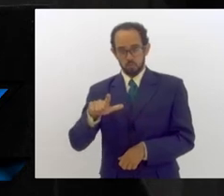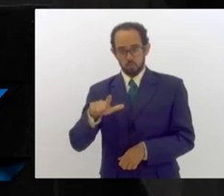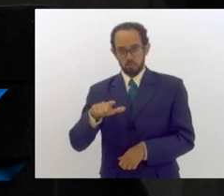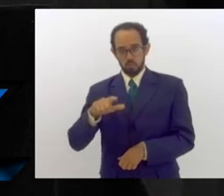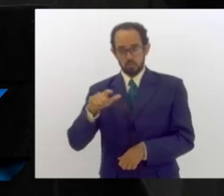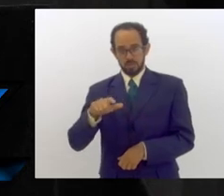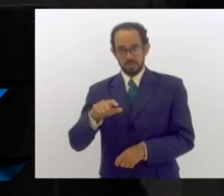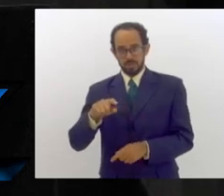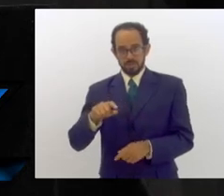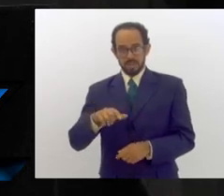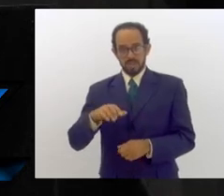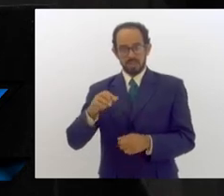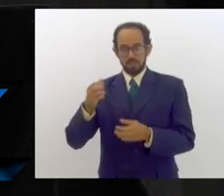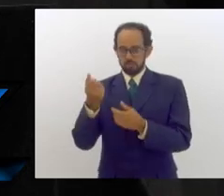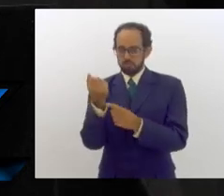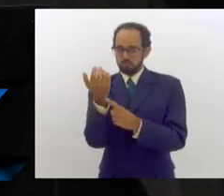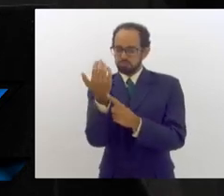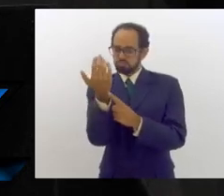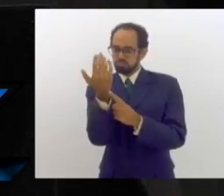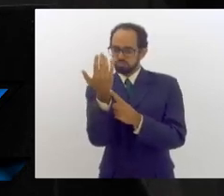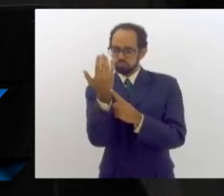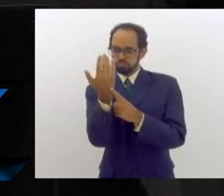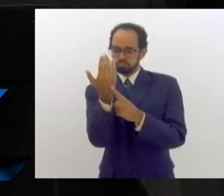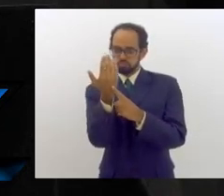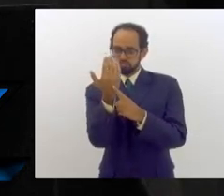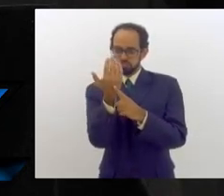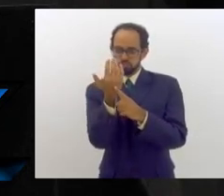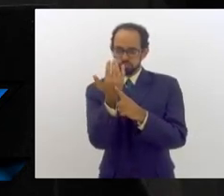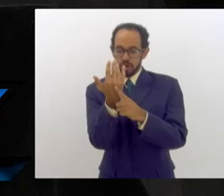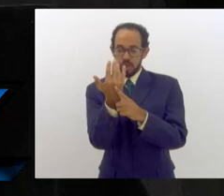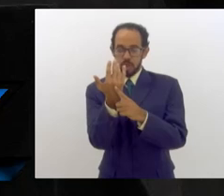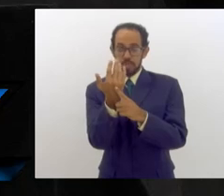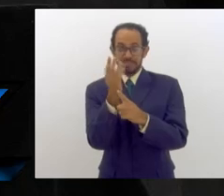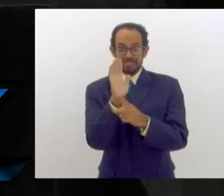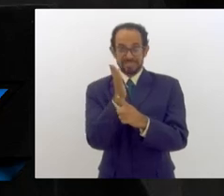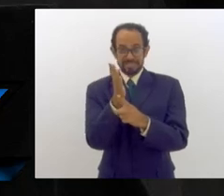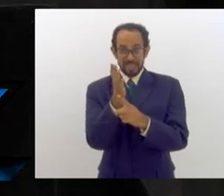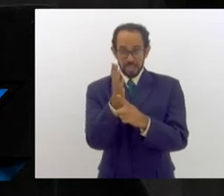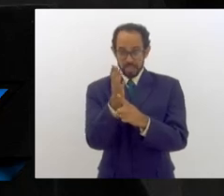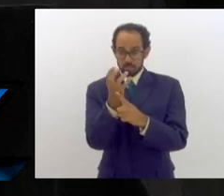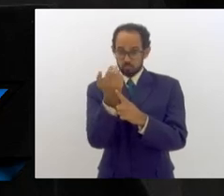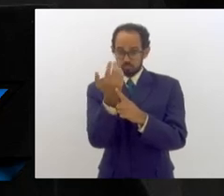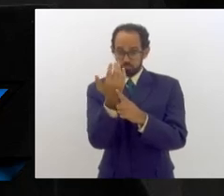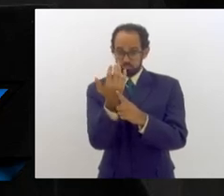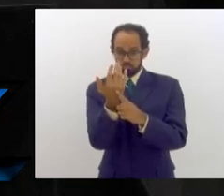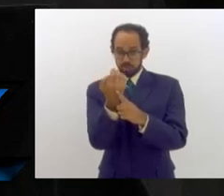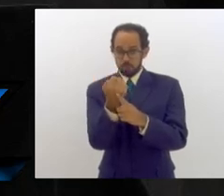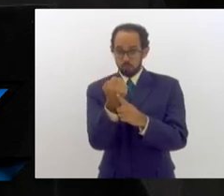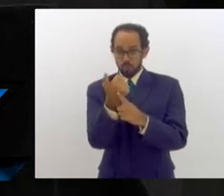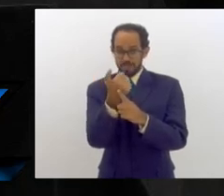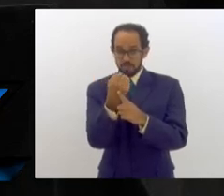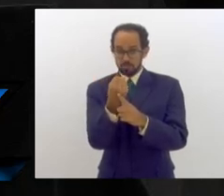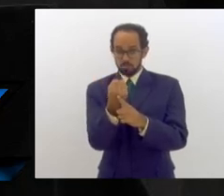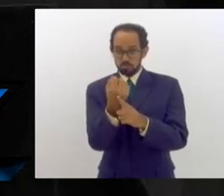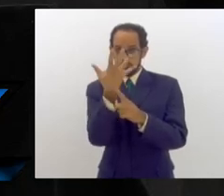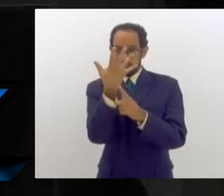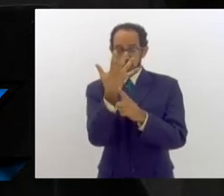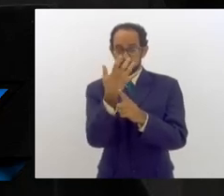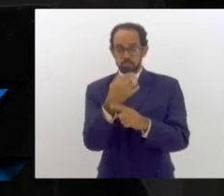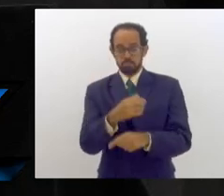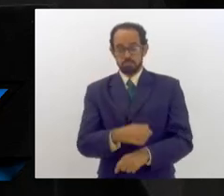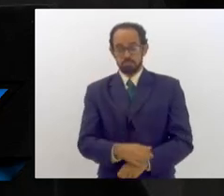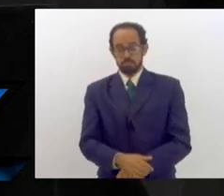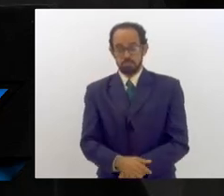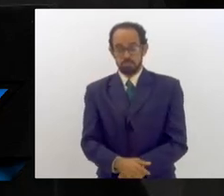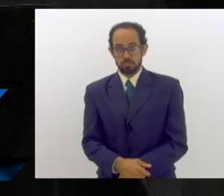eu sou antigo bomba com pavê viu Professor Gilmar pavi já tá aceso aquele rastilho de pólvora tá caminhando